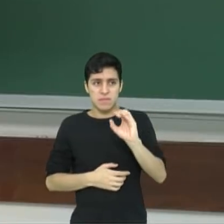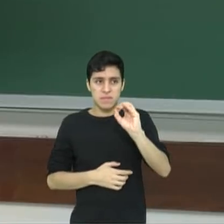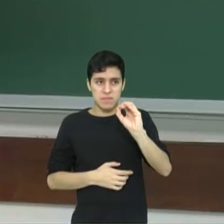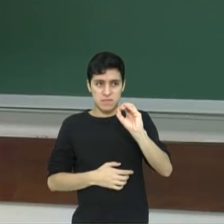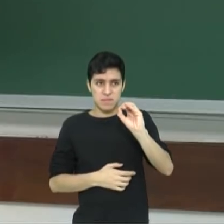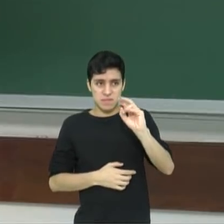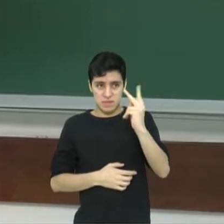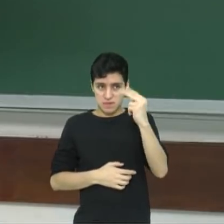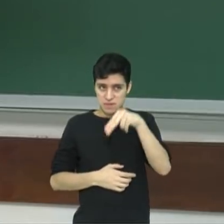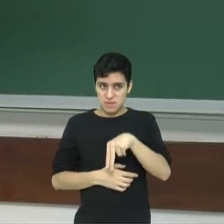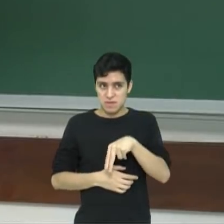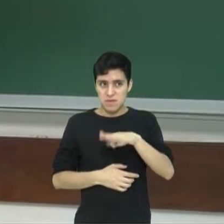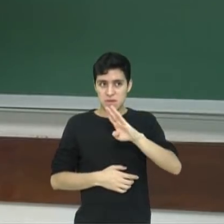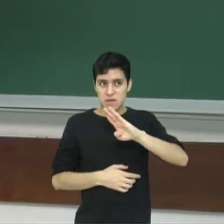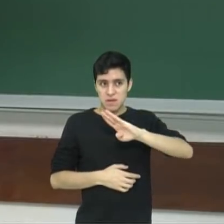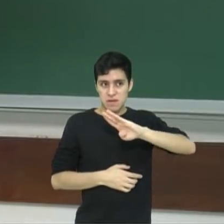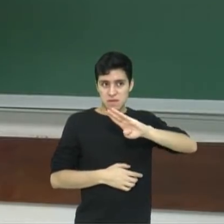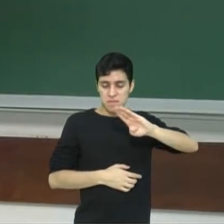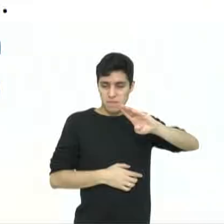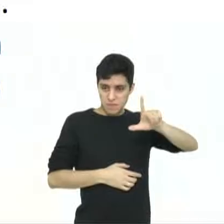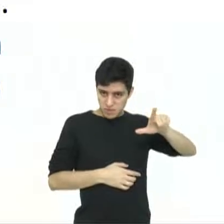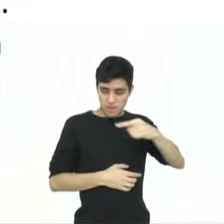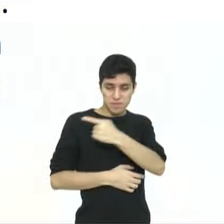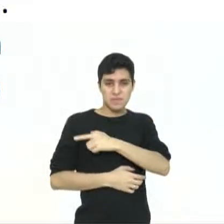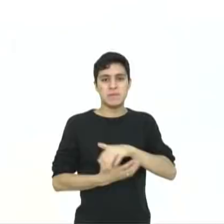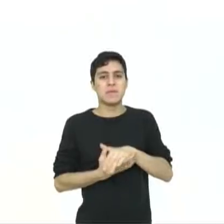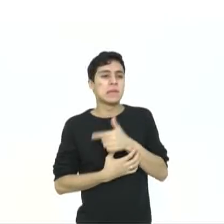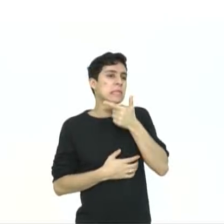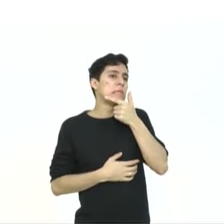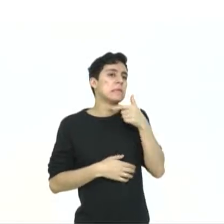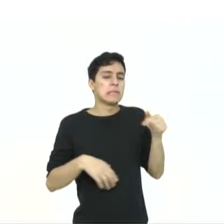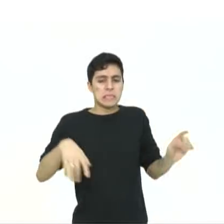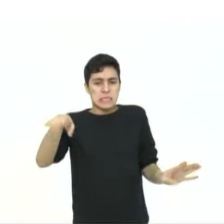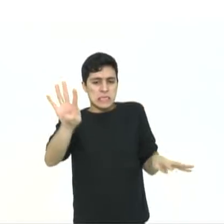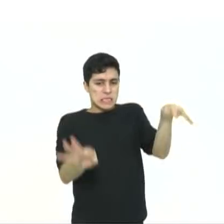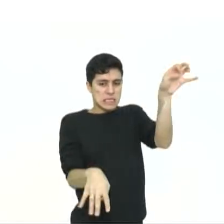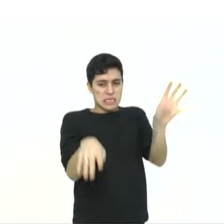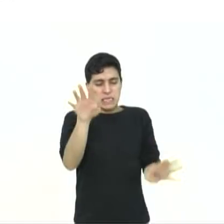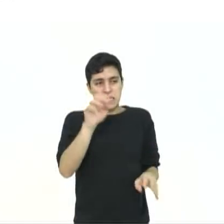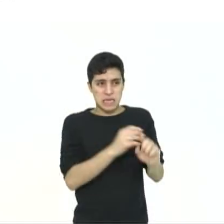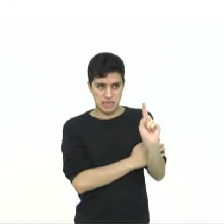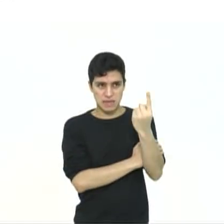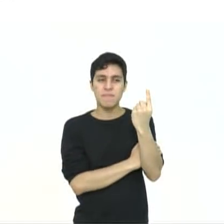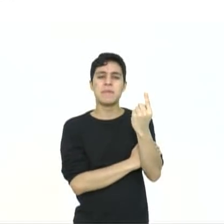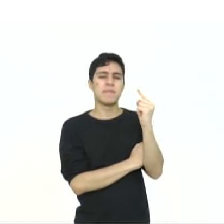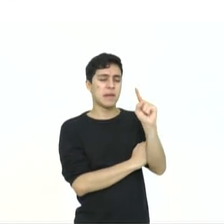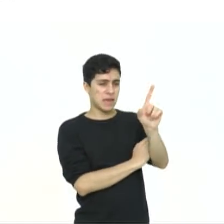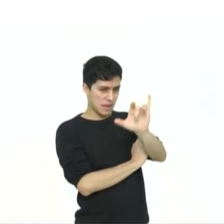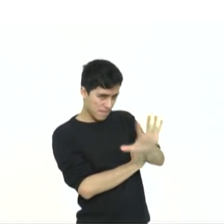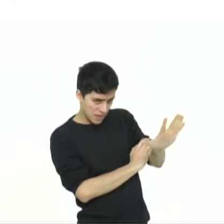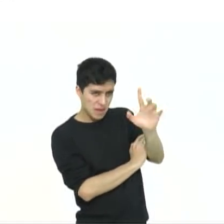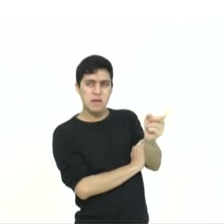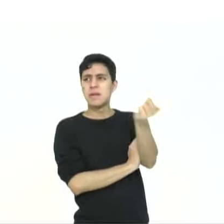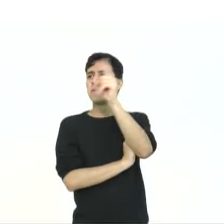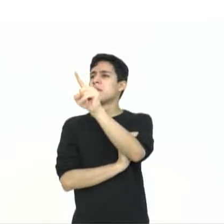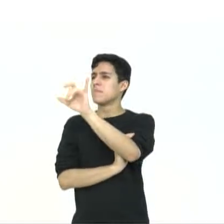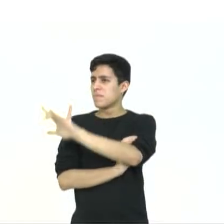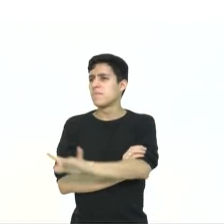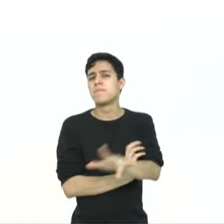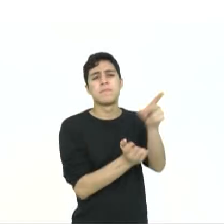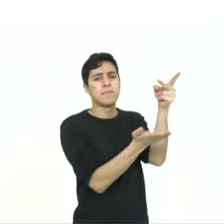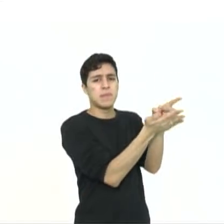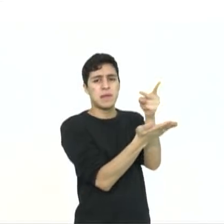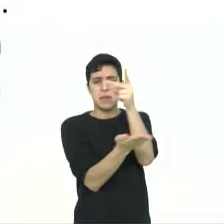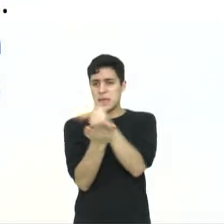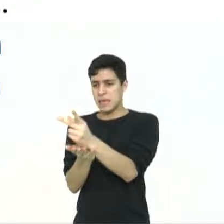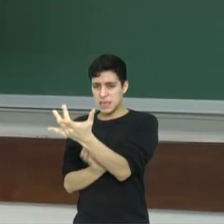sabia. Vamos estudar junto comigo. E seus tentáculos. A primeira imagem é o John Bull, é o mesmo senhor.